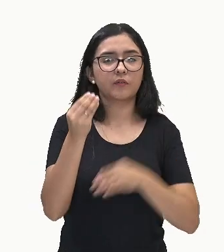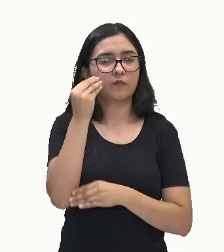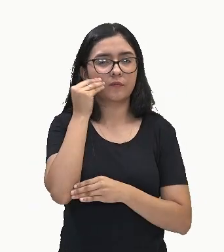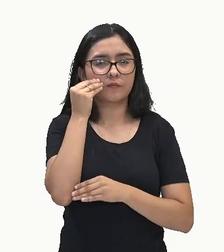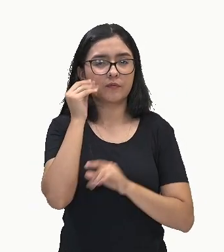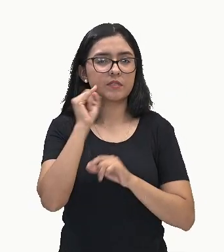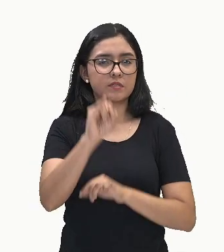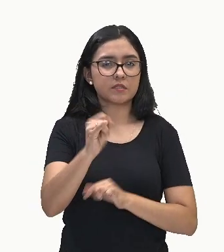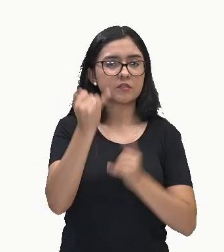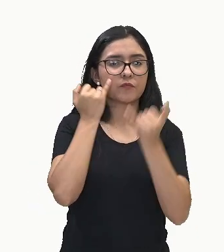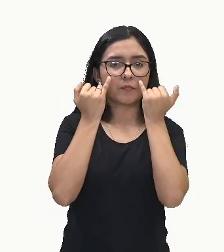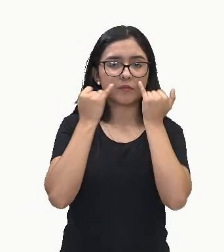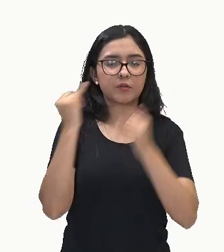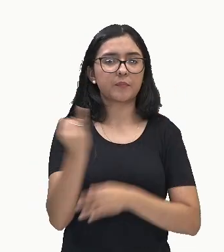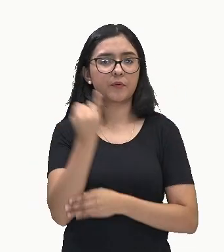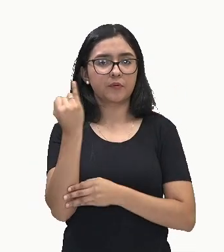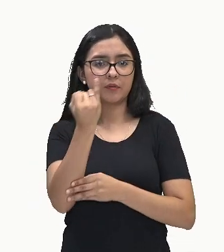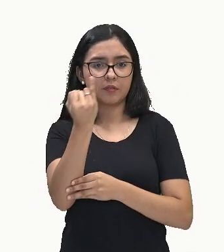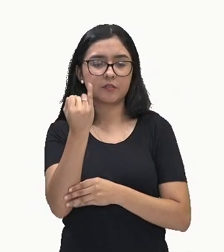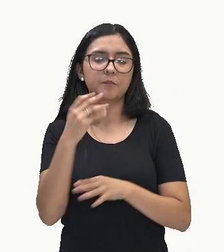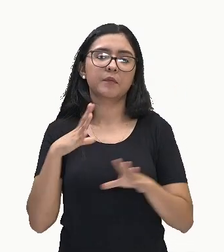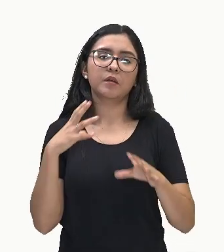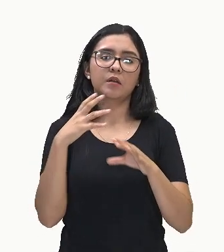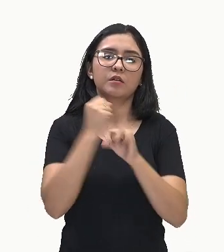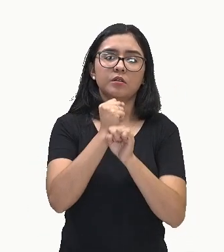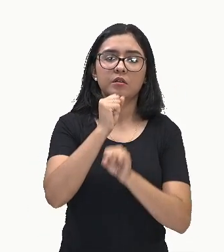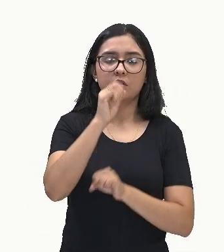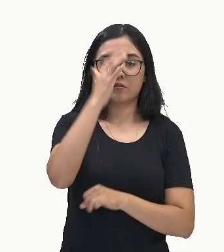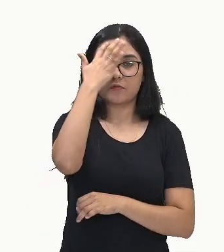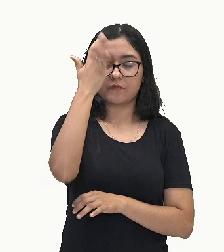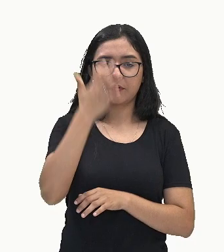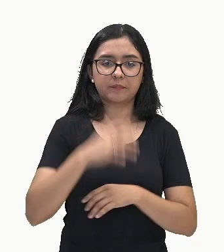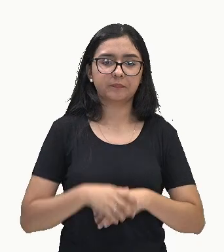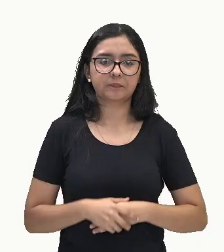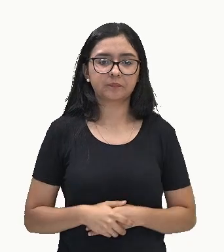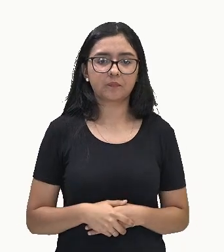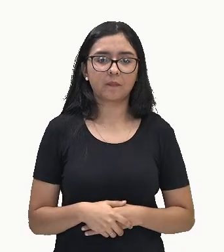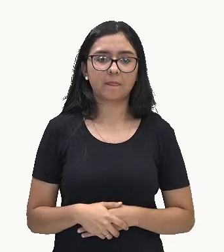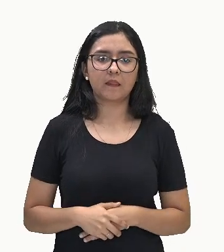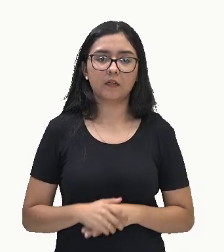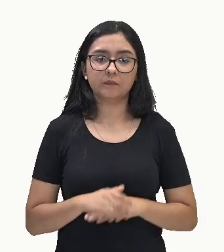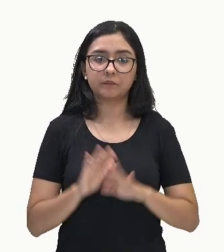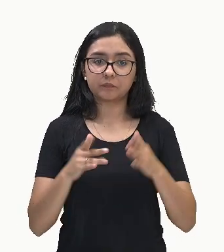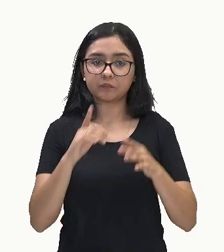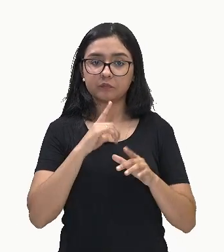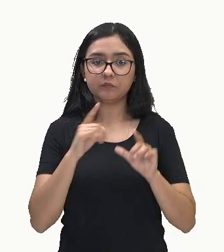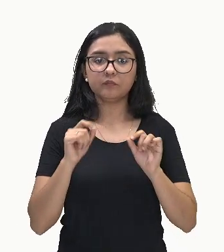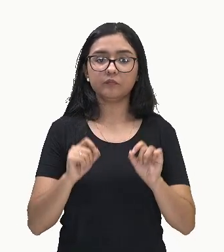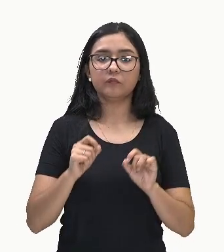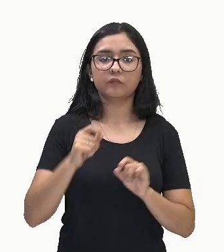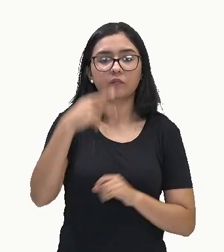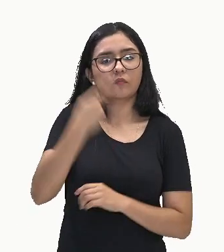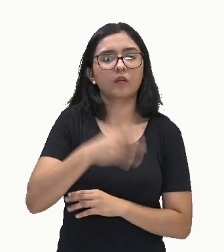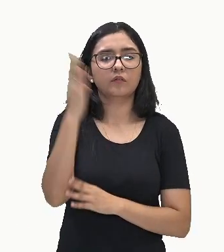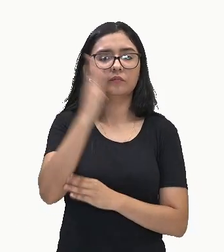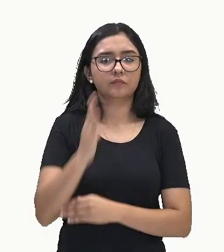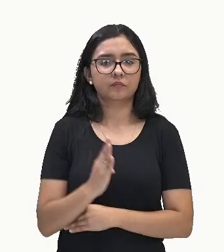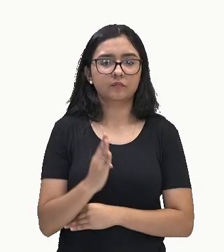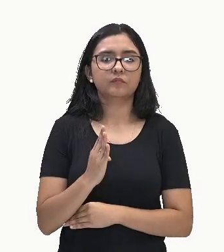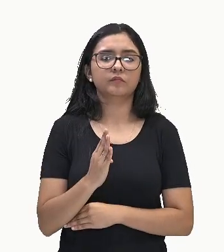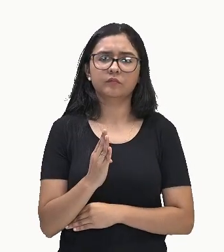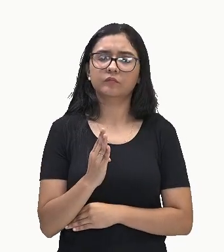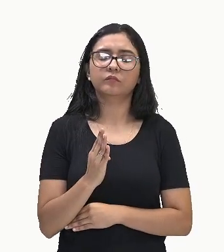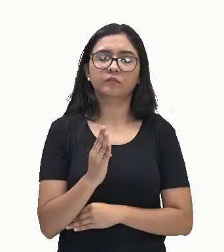relevantes ou não para a resolução da questão aí vem no Brasil